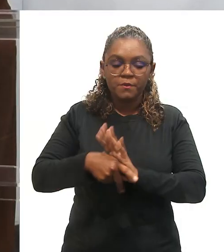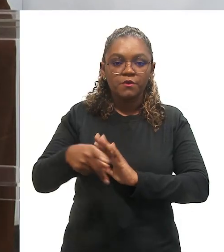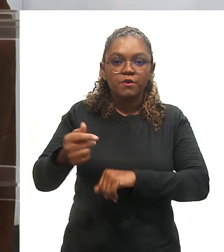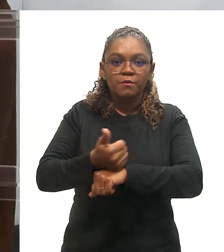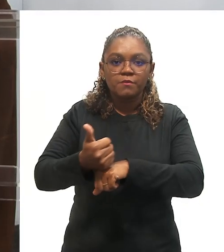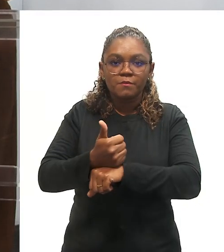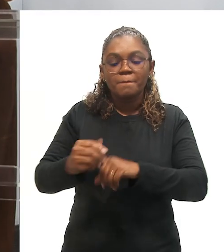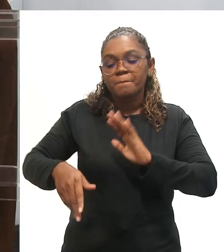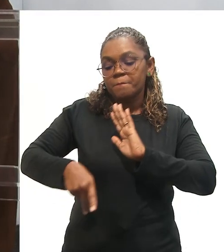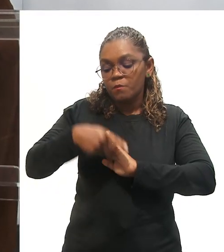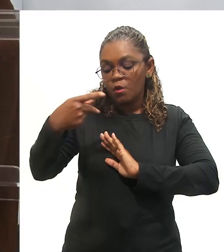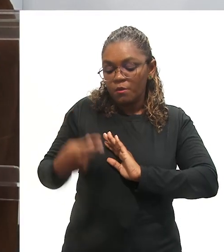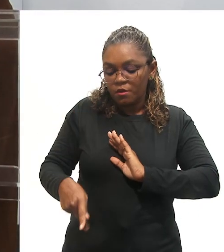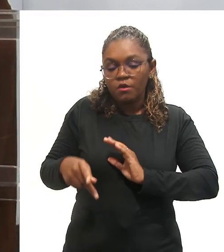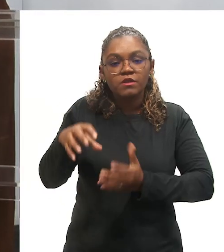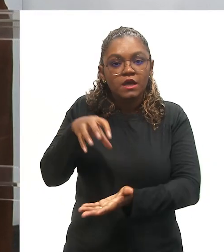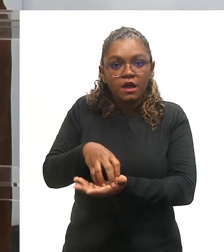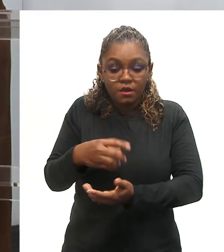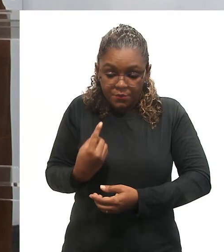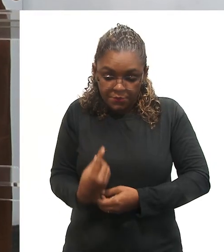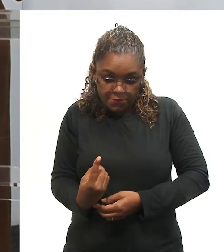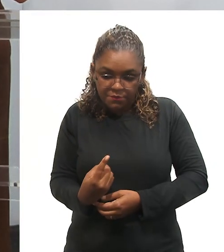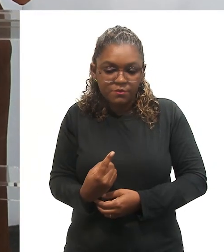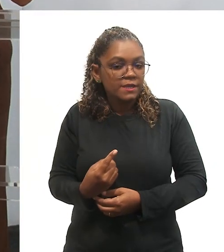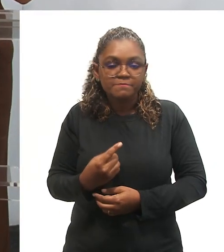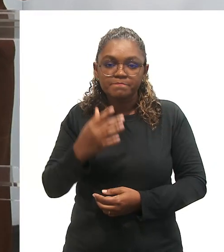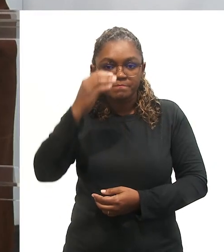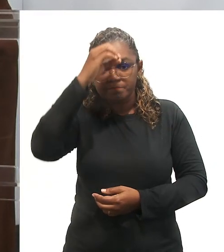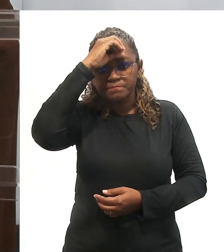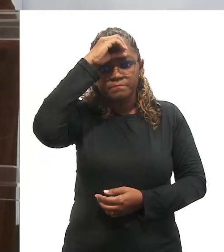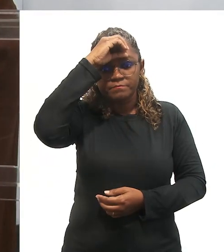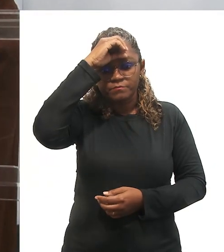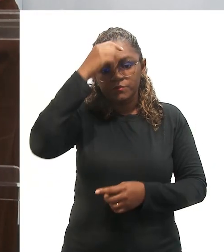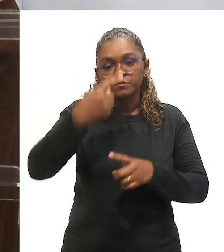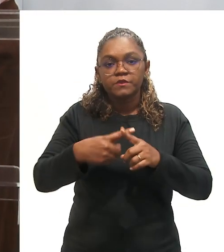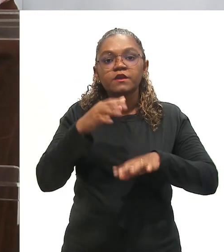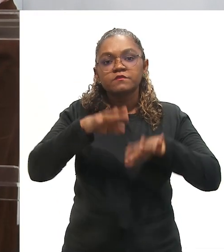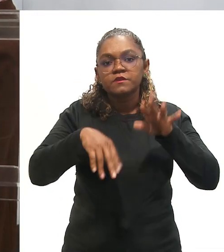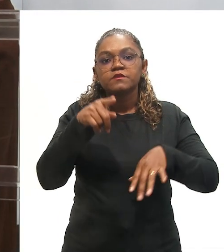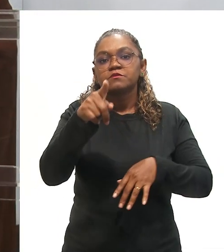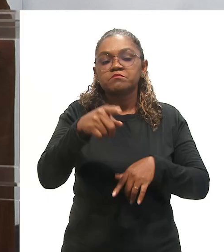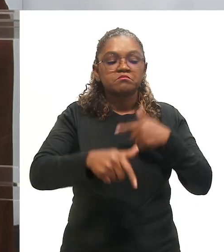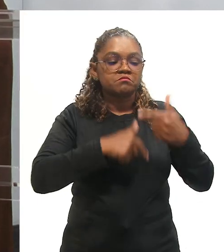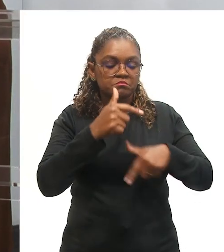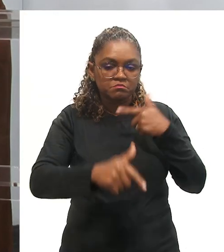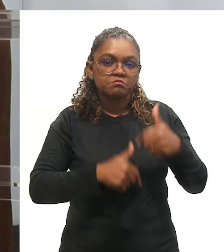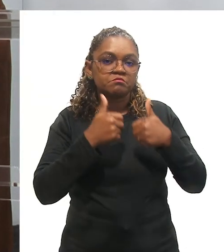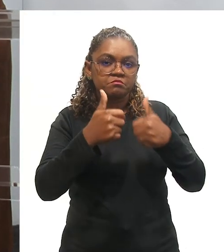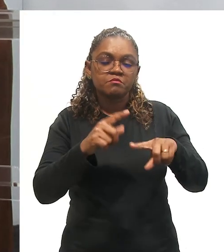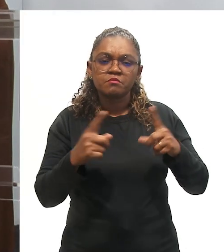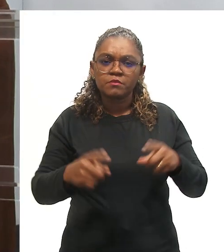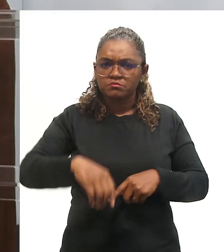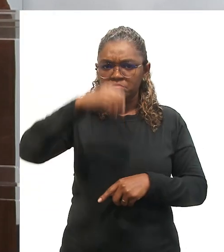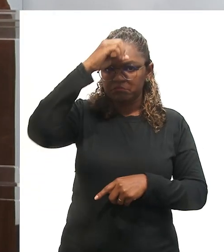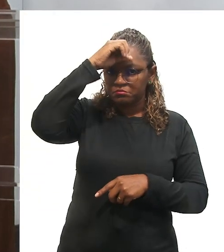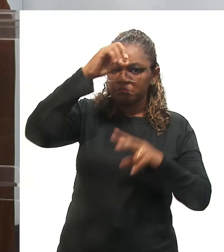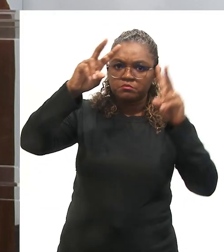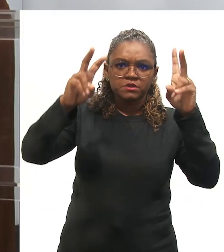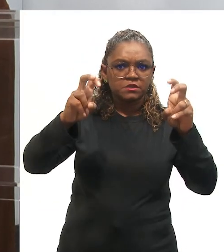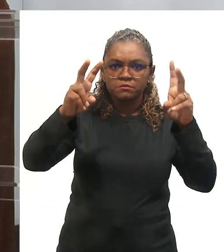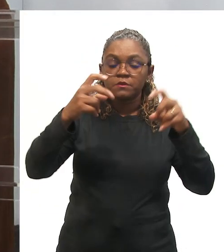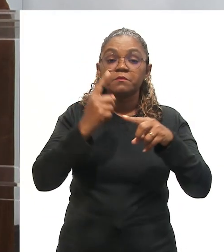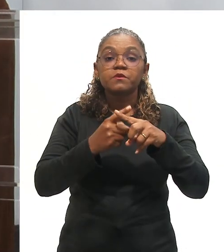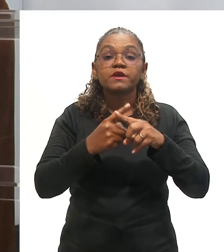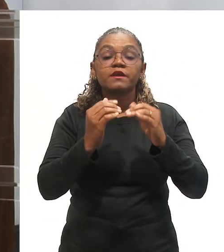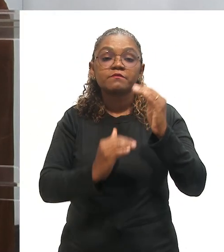pode ser que você trabalhe em um órgão público e não tenha escutado falar ainda, porque ele é a nível de